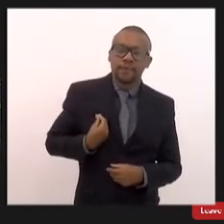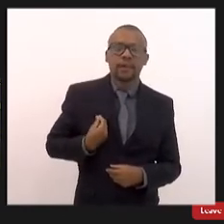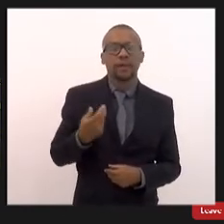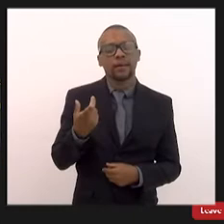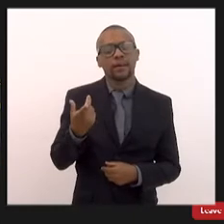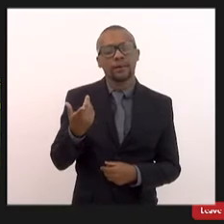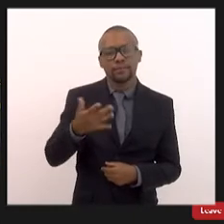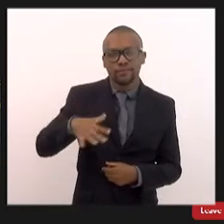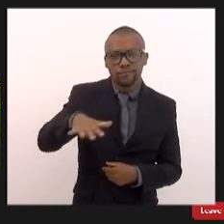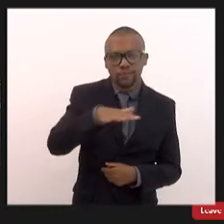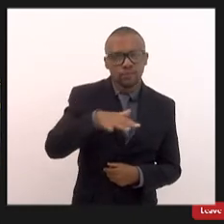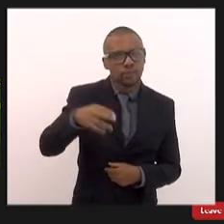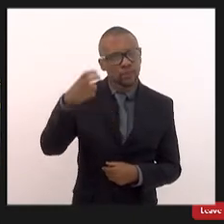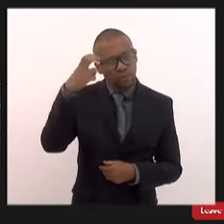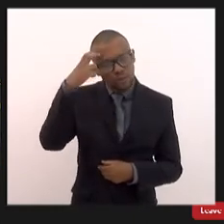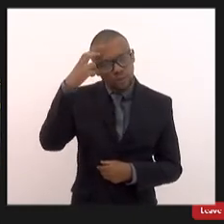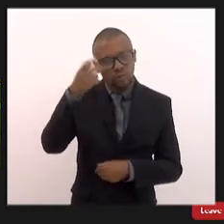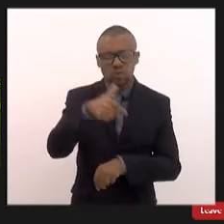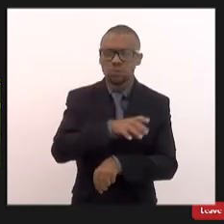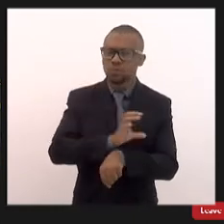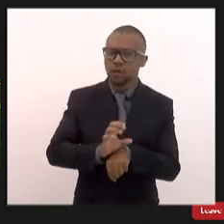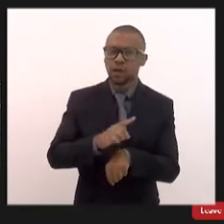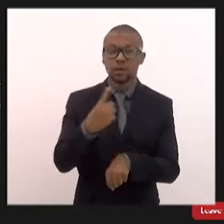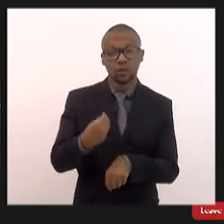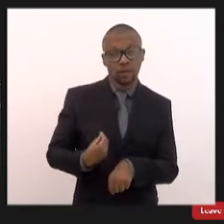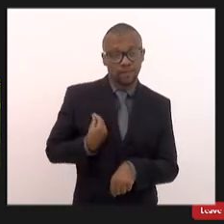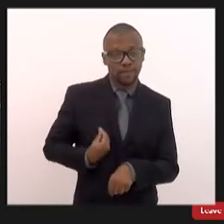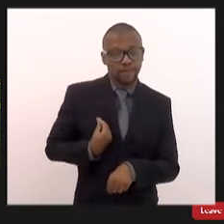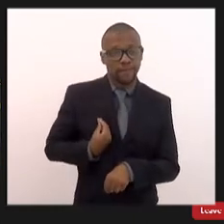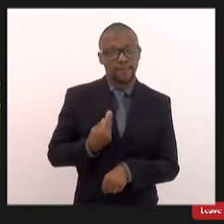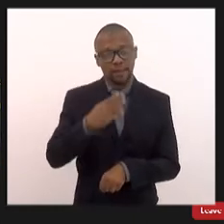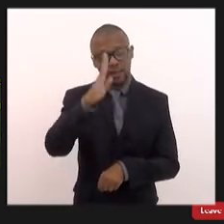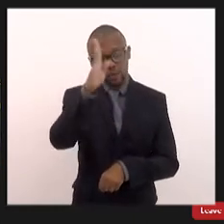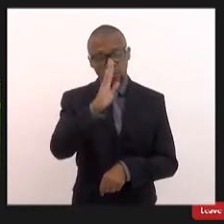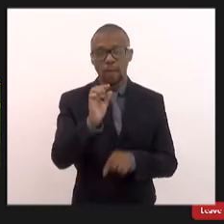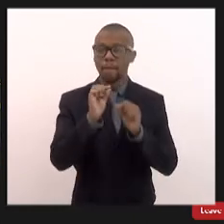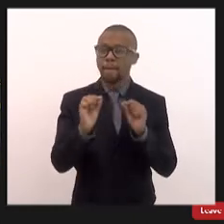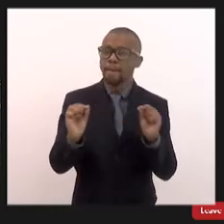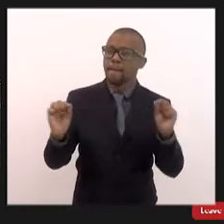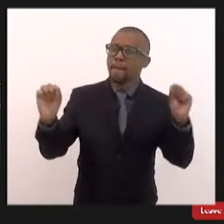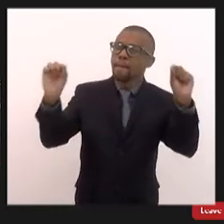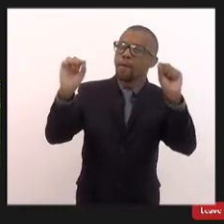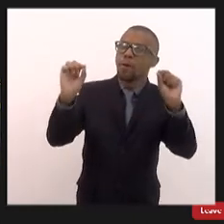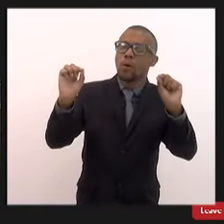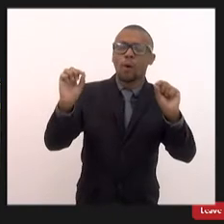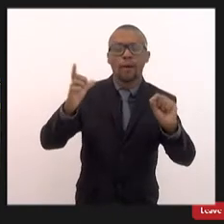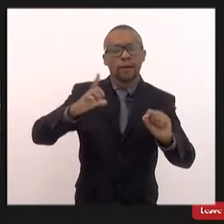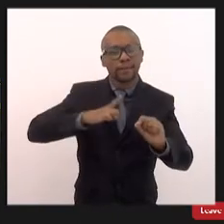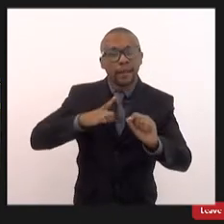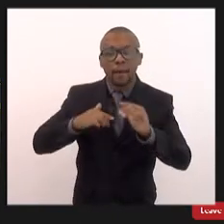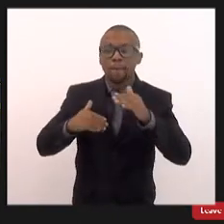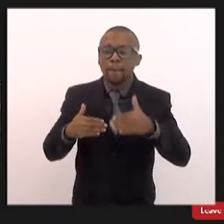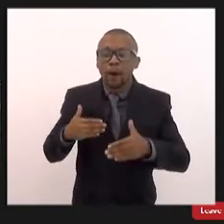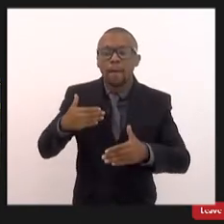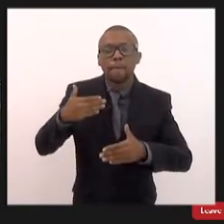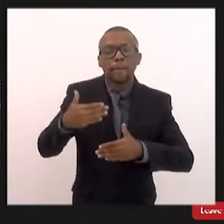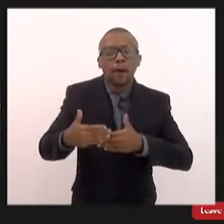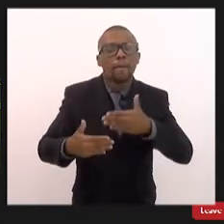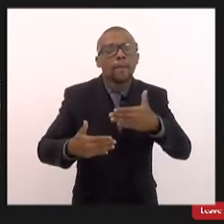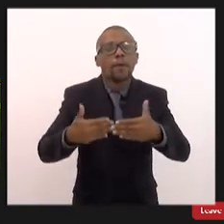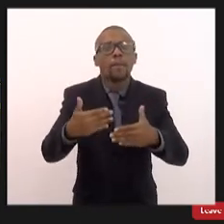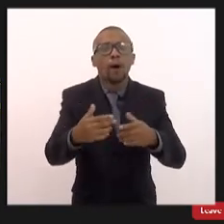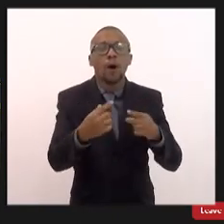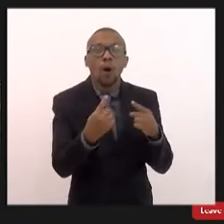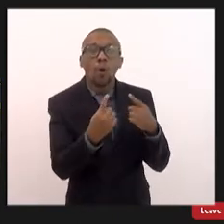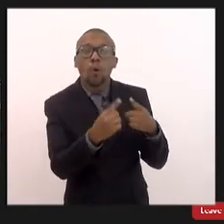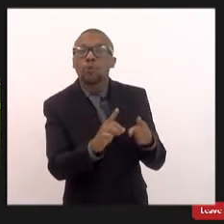a gente vive uma realidade no Brasil de permanente avanços contra